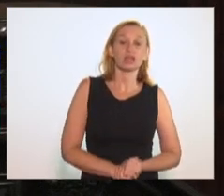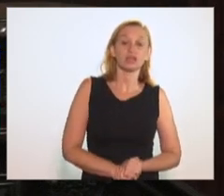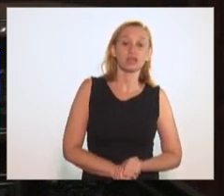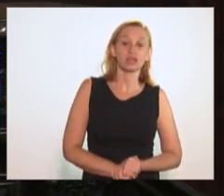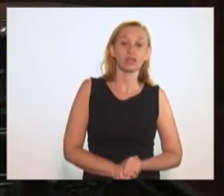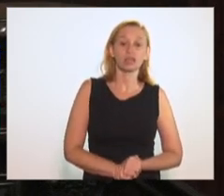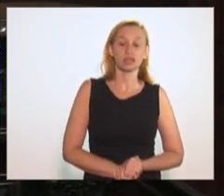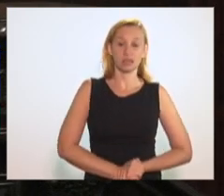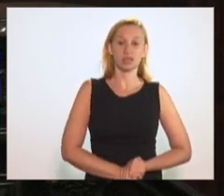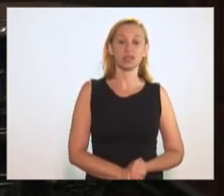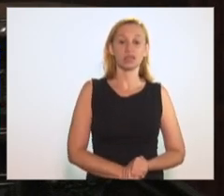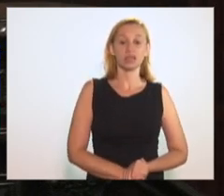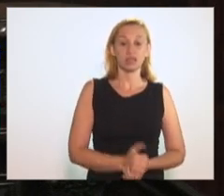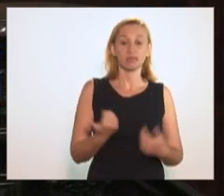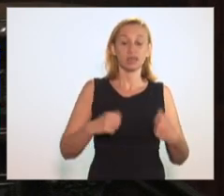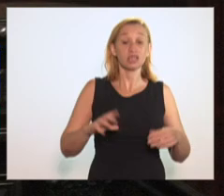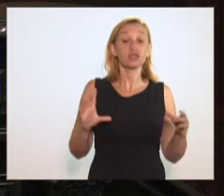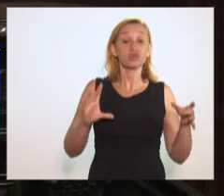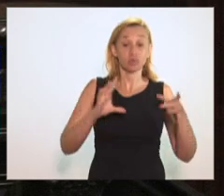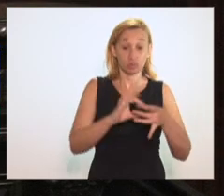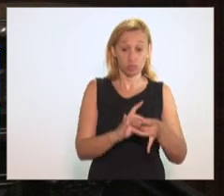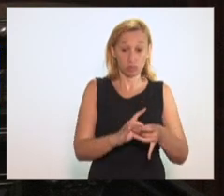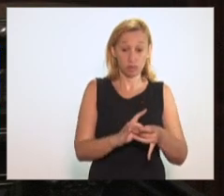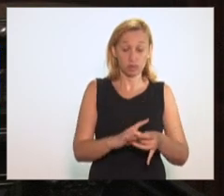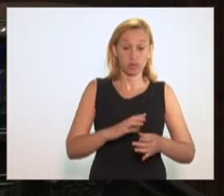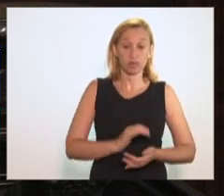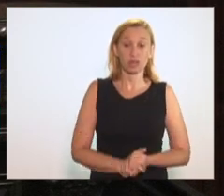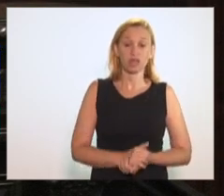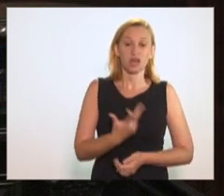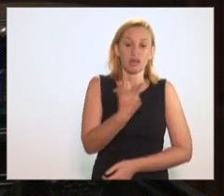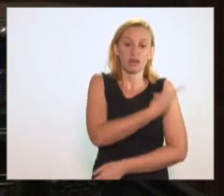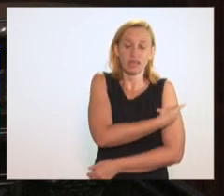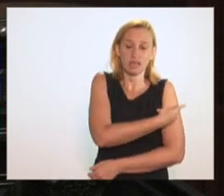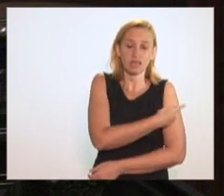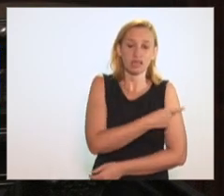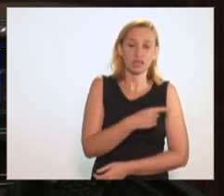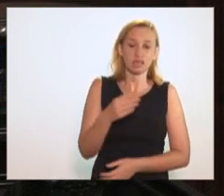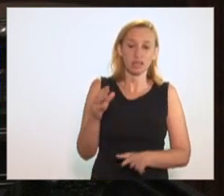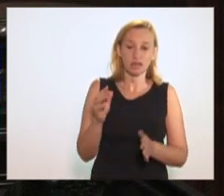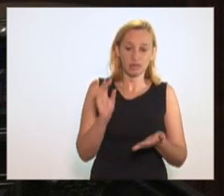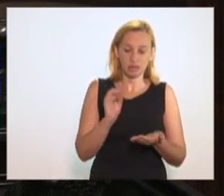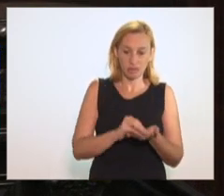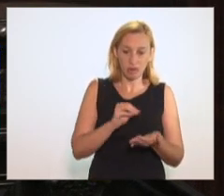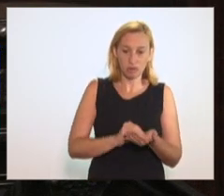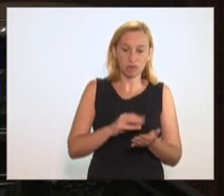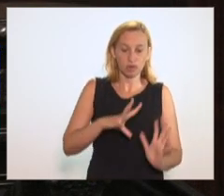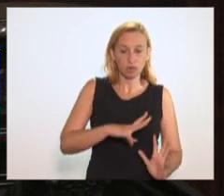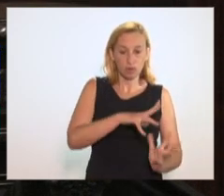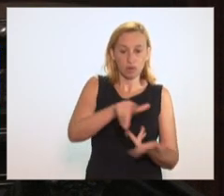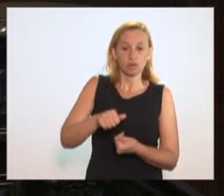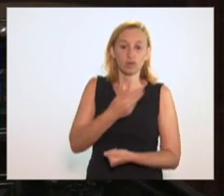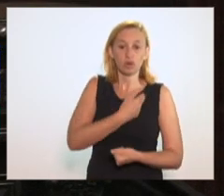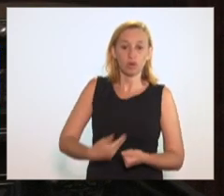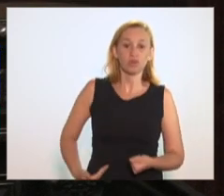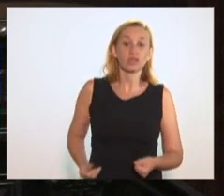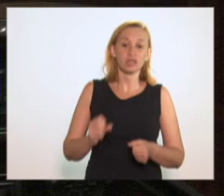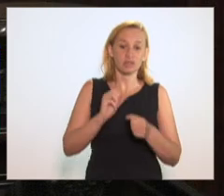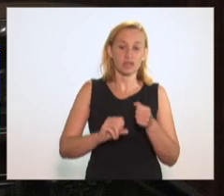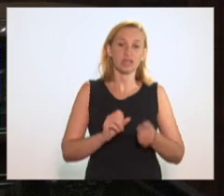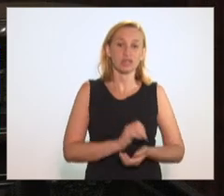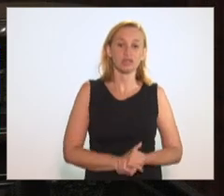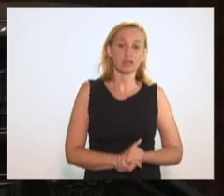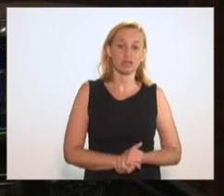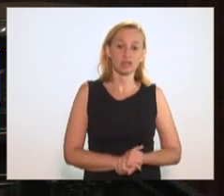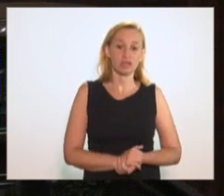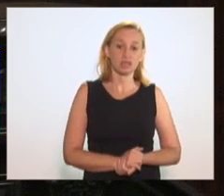complementar ao PNI num cenário de escassez de vacina no mundo. Para concluir, favor. O que o governador está fazendo é justamente